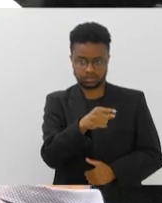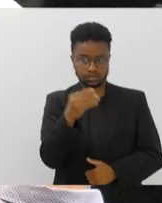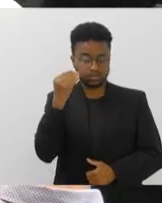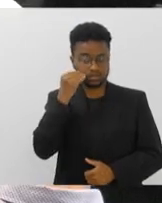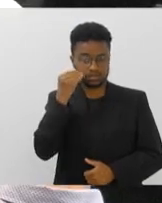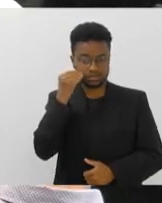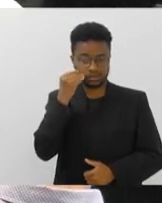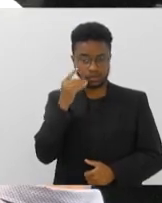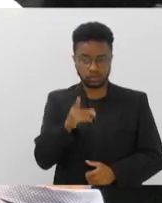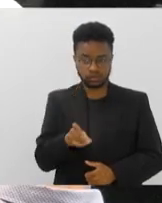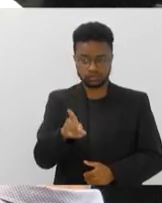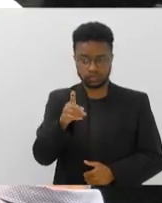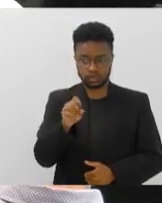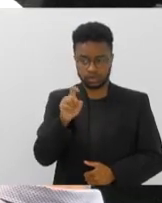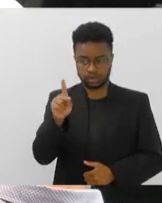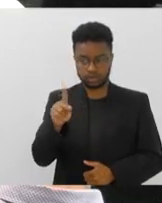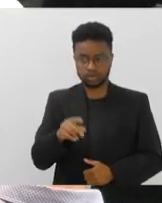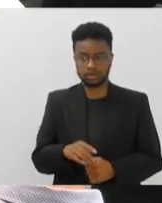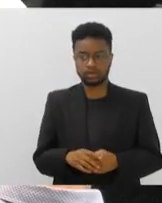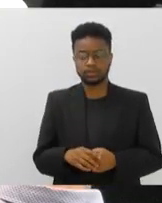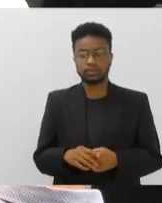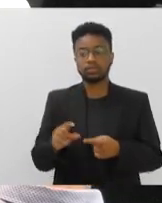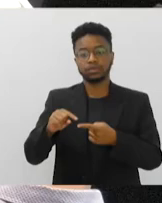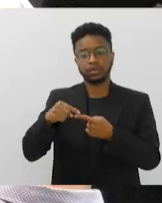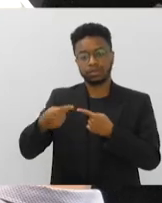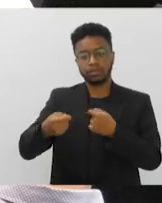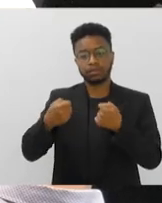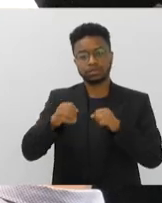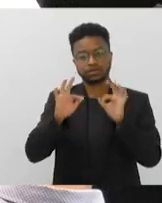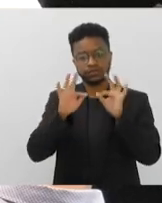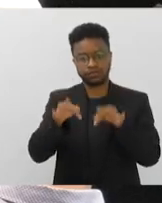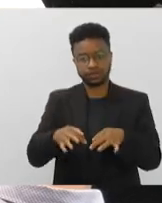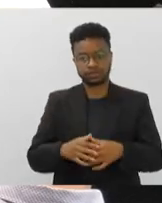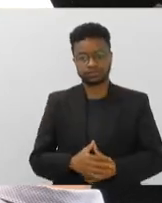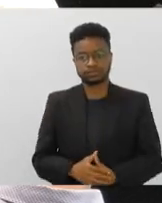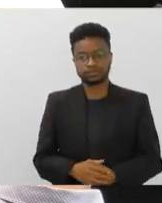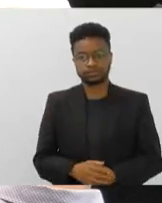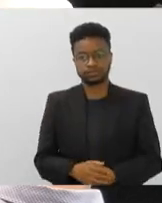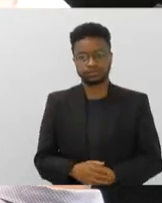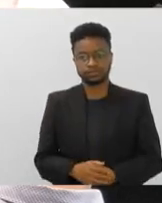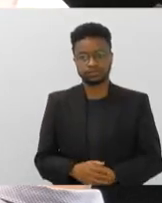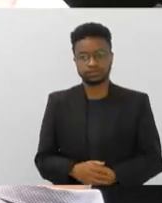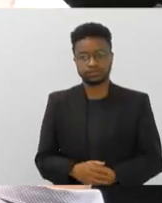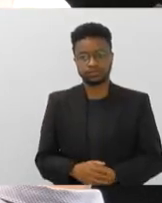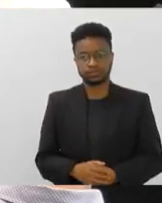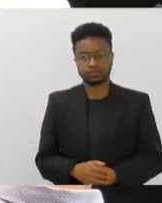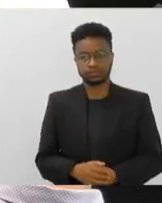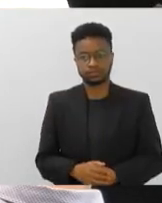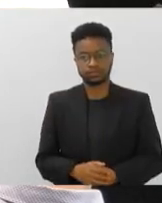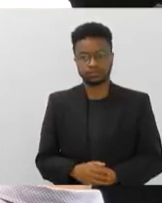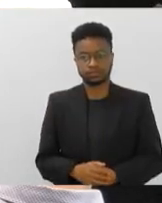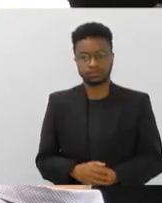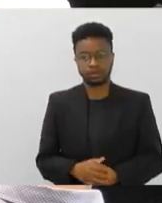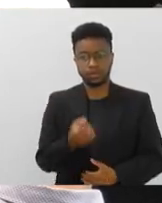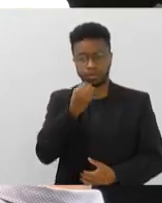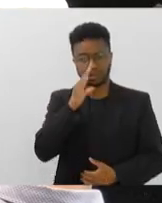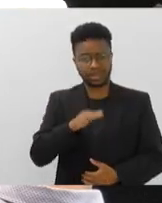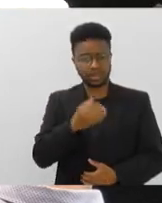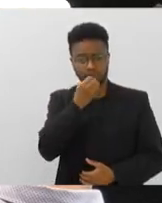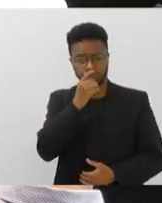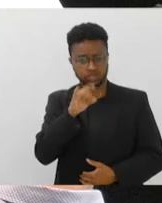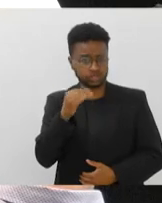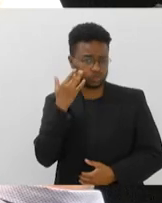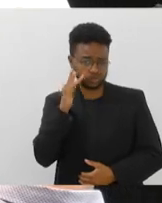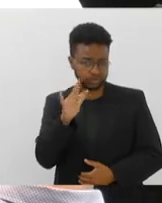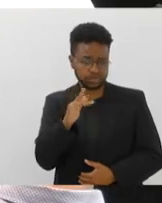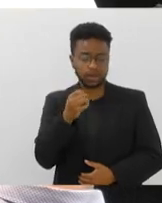seguir aqui tá meu amor porque e daqui a pouco a gente vai ter que terminar mas eu quero bo tarde ou Bom dia nem sei boa